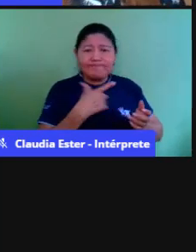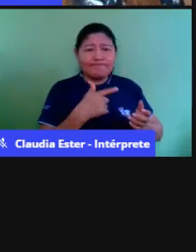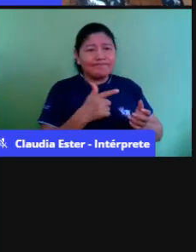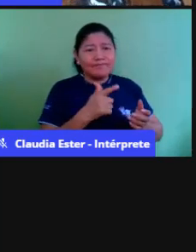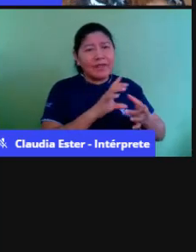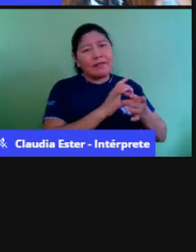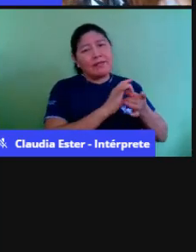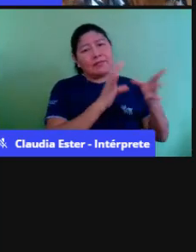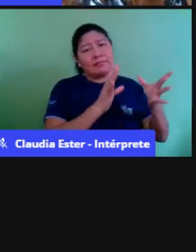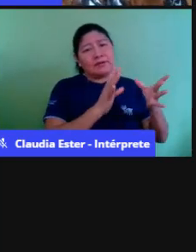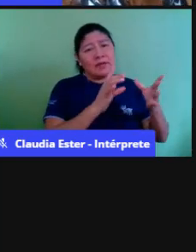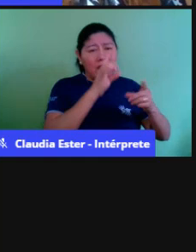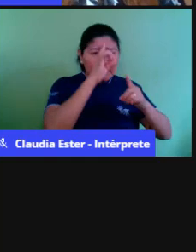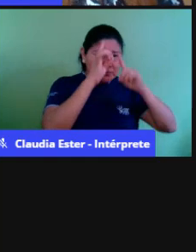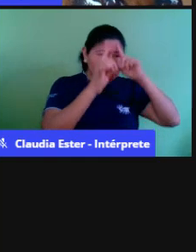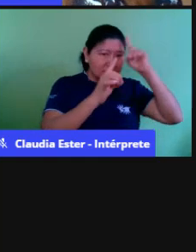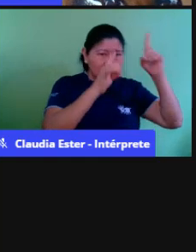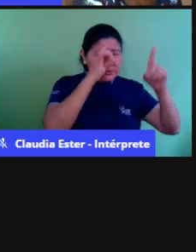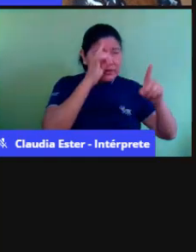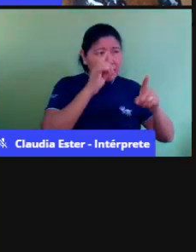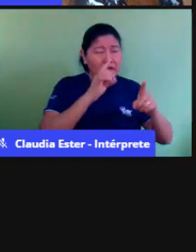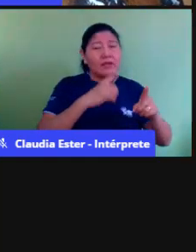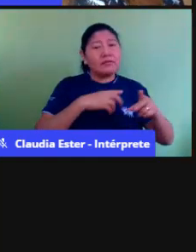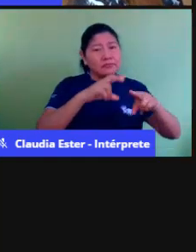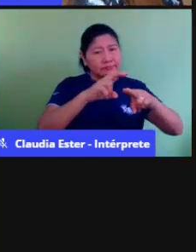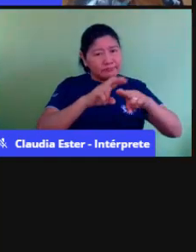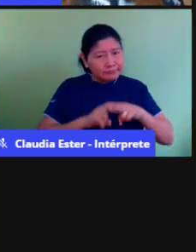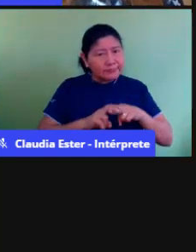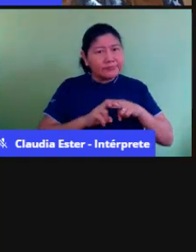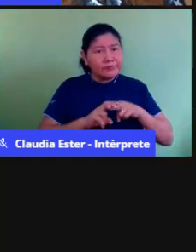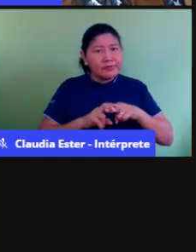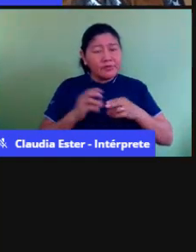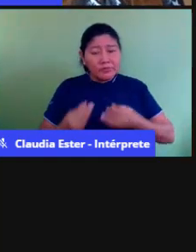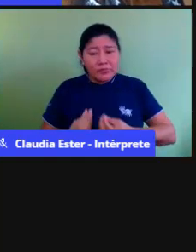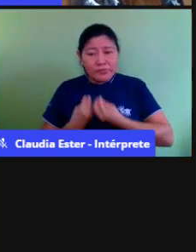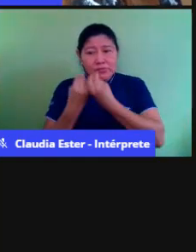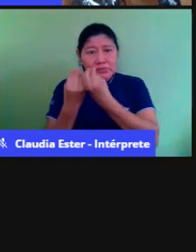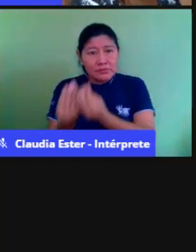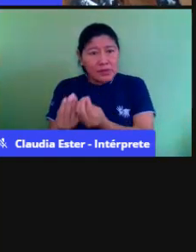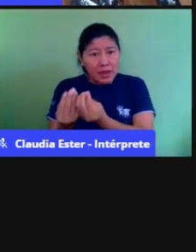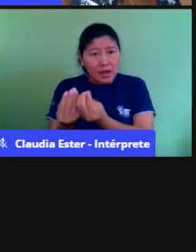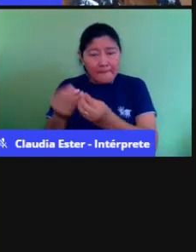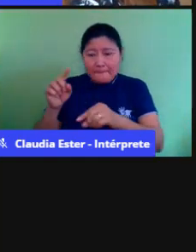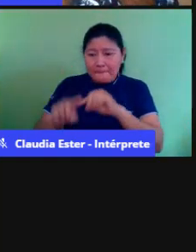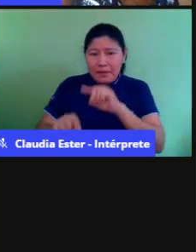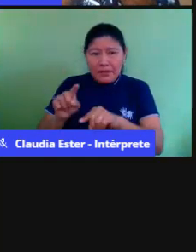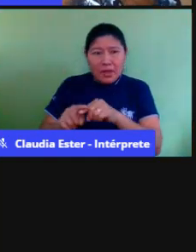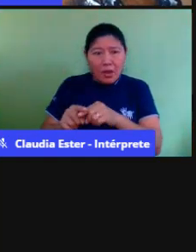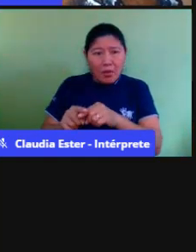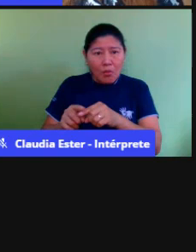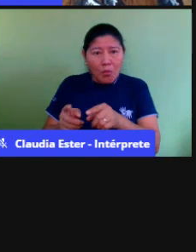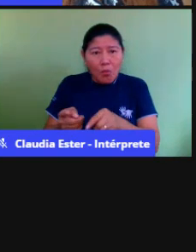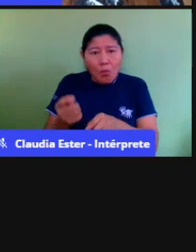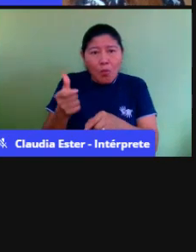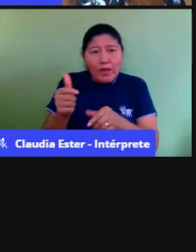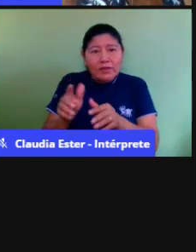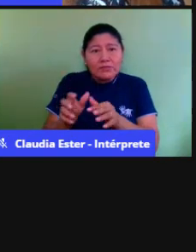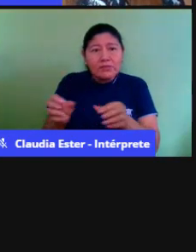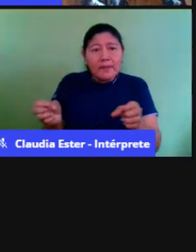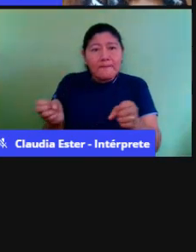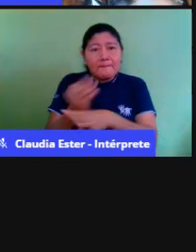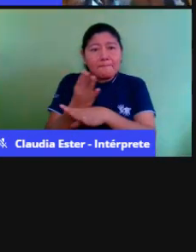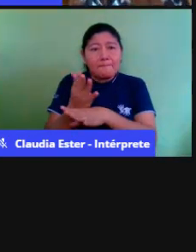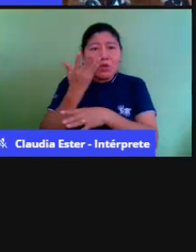pré-determinadas ou reproduzir a cópia de uma imagem, ela não estimula o imaginário da criança, né?